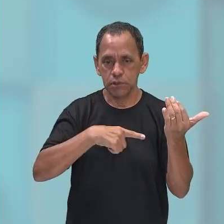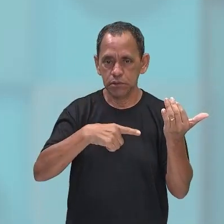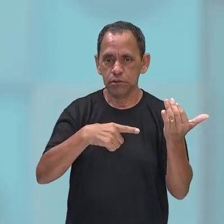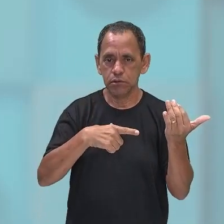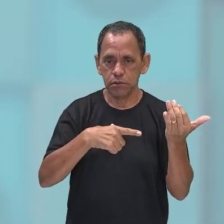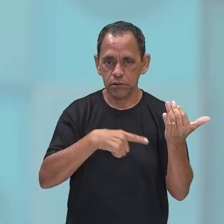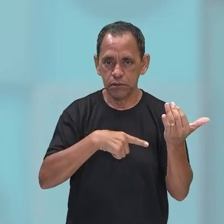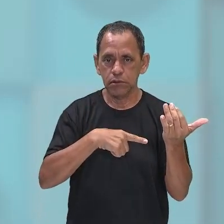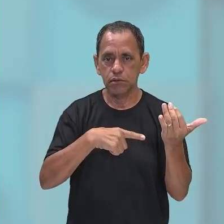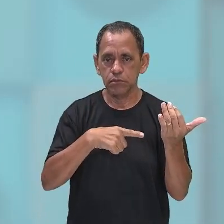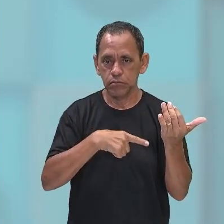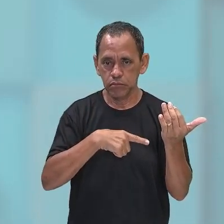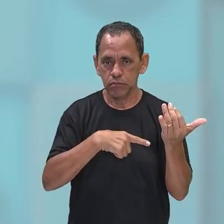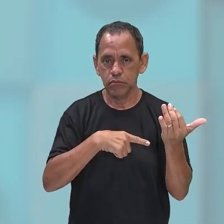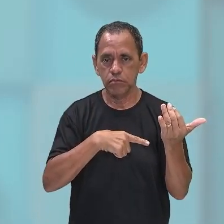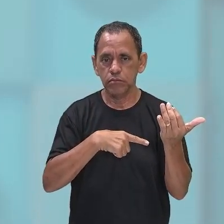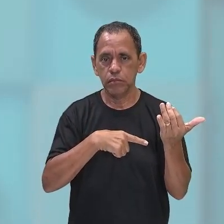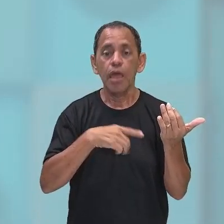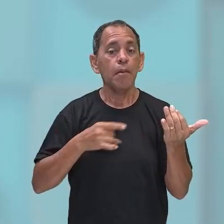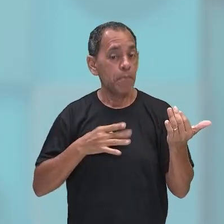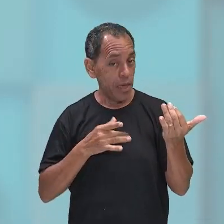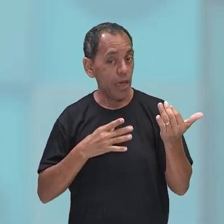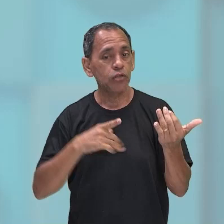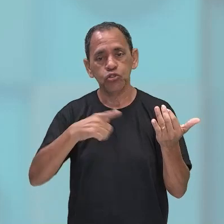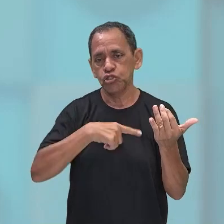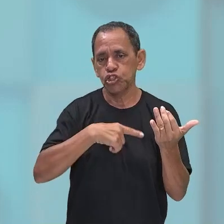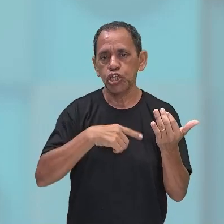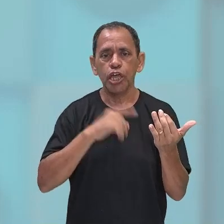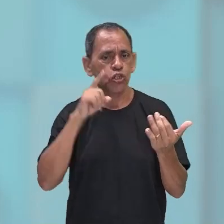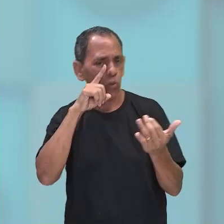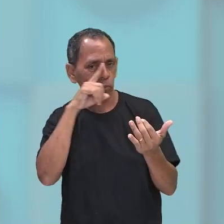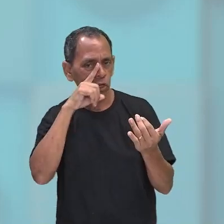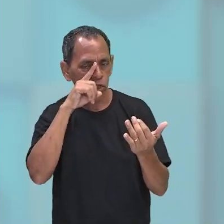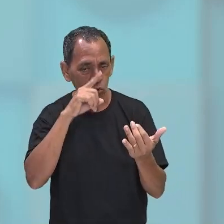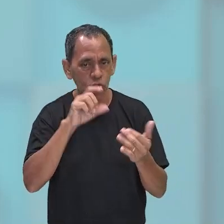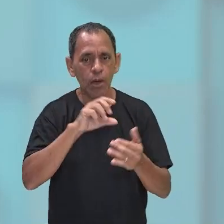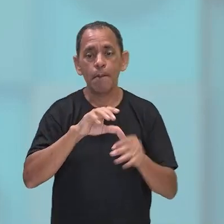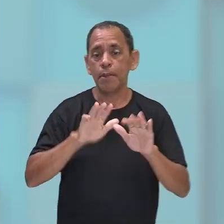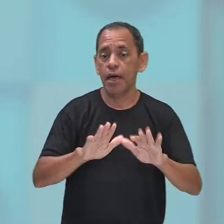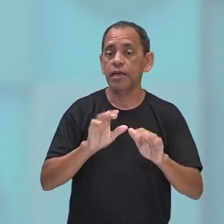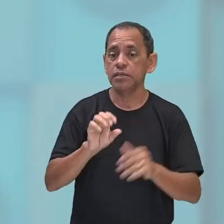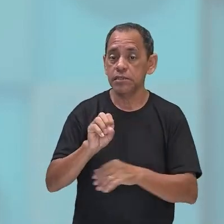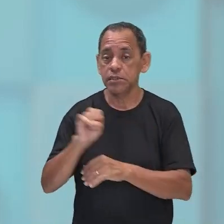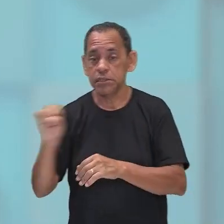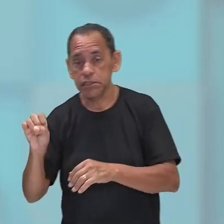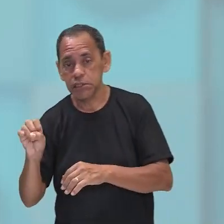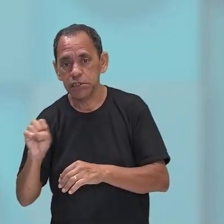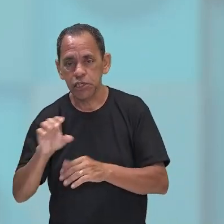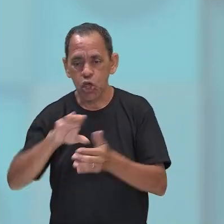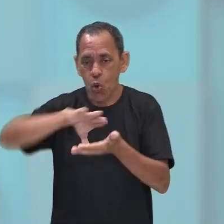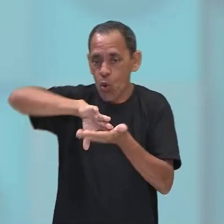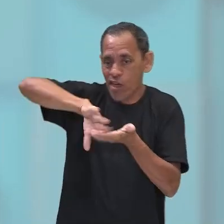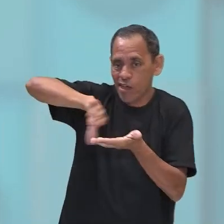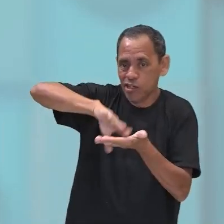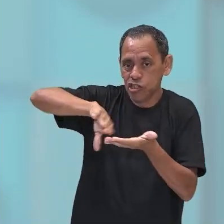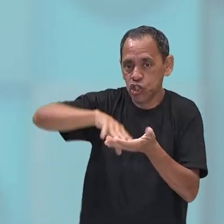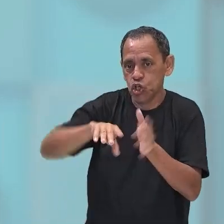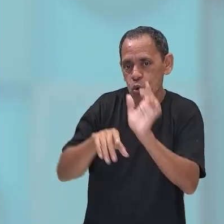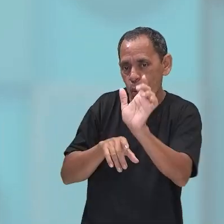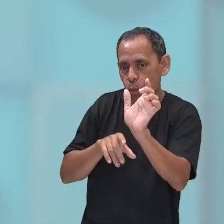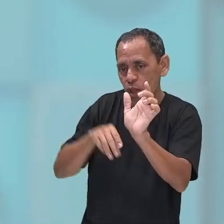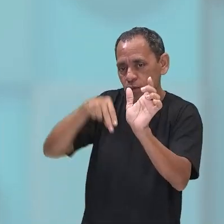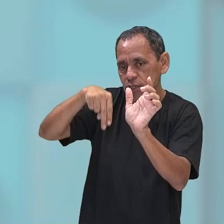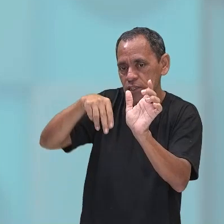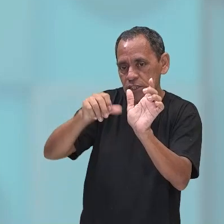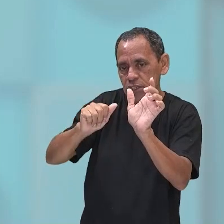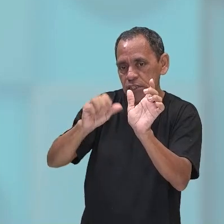ideia, certo? Eu não tenho mais uma afirmação lá, eu tenho uma ideia de negação presente, ou seja, que os adolescentes não temem o perigo,